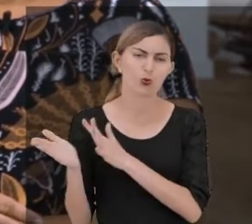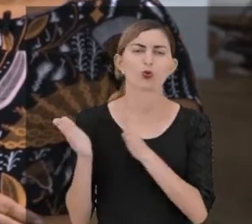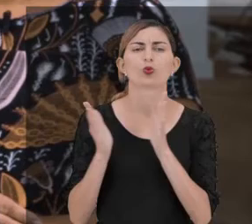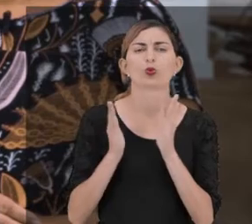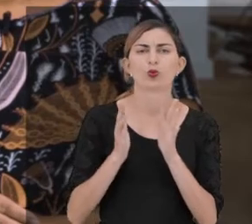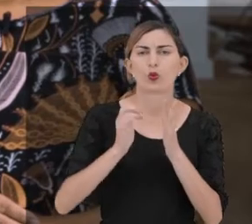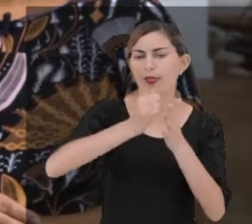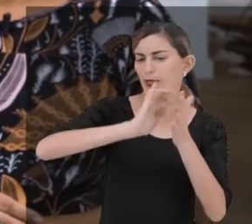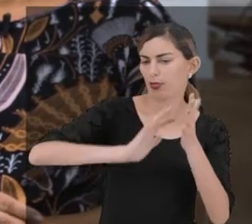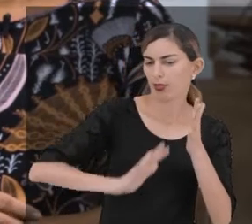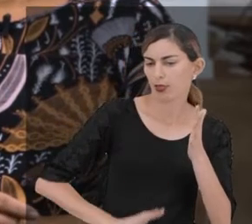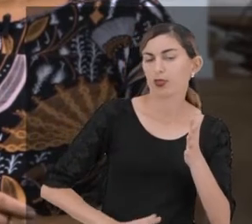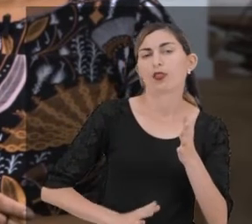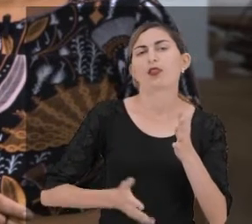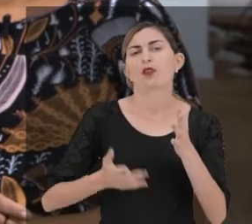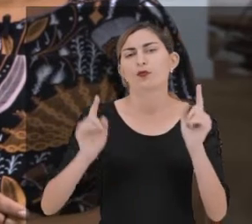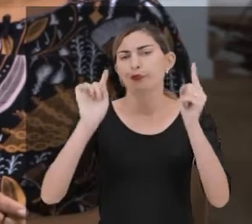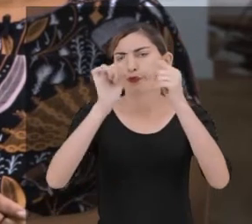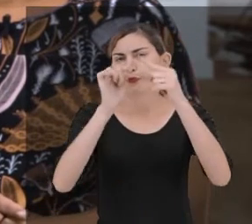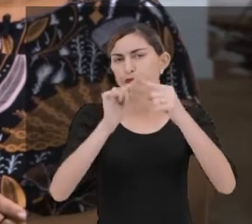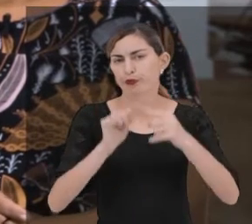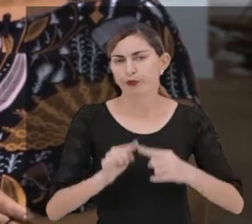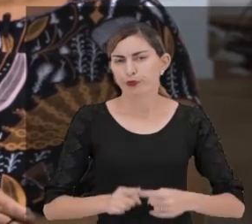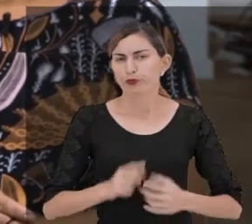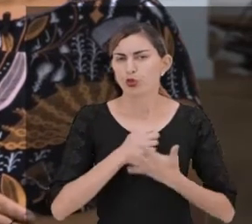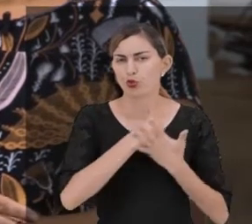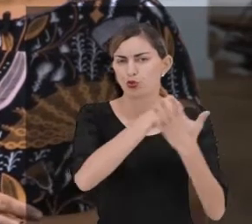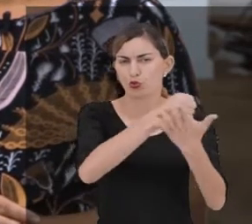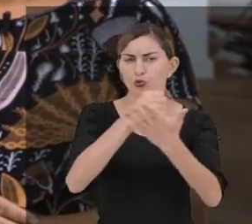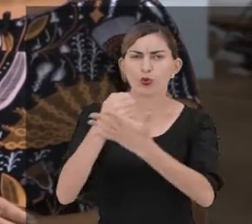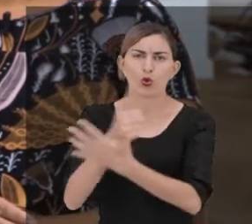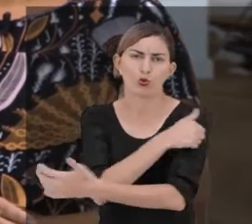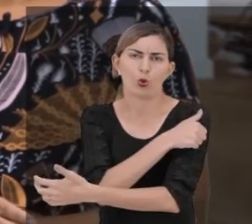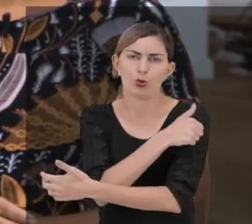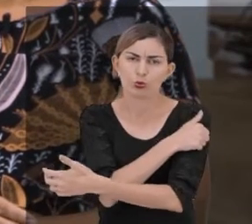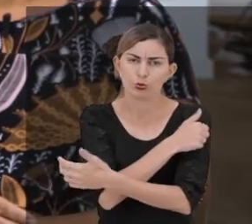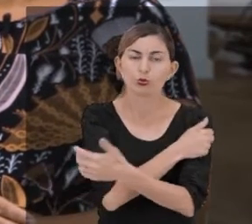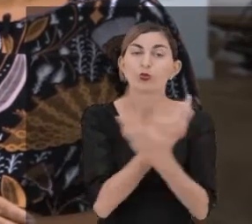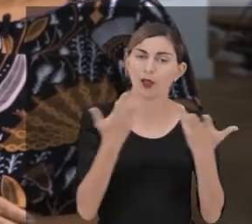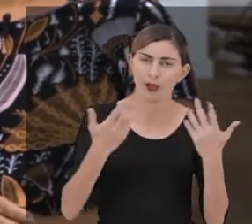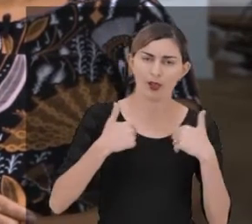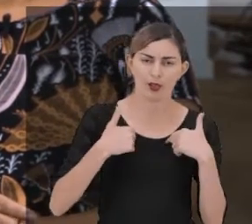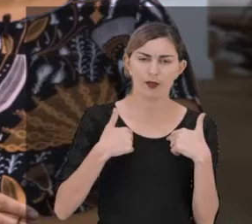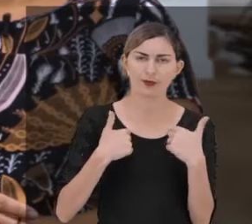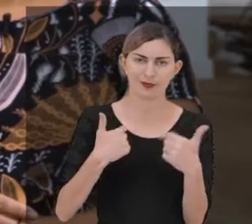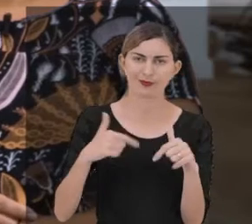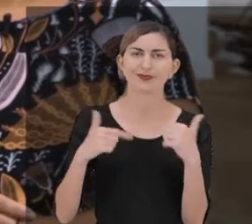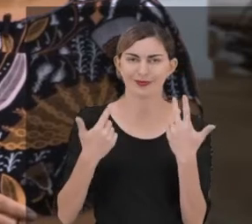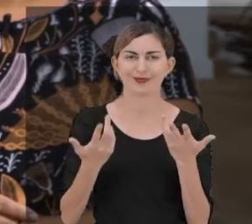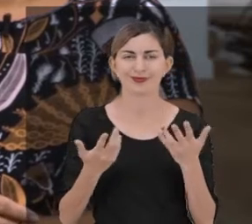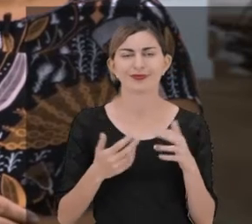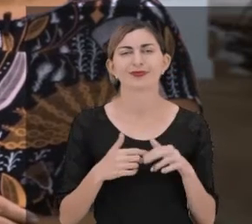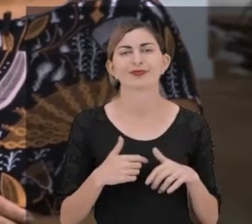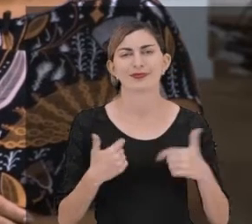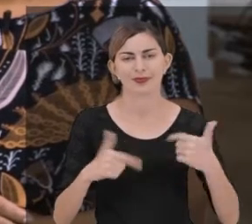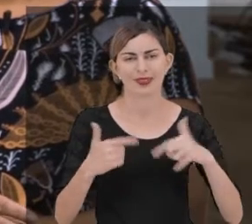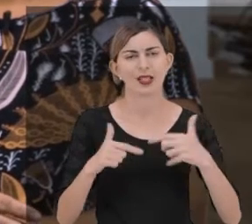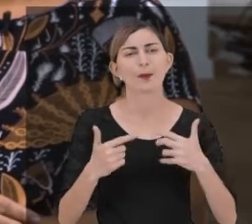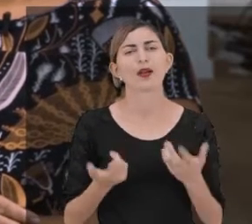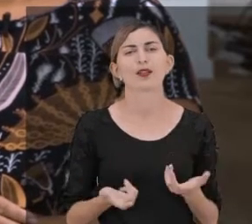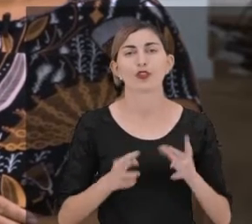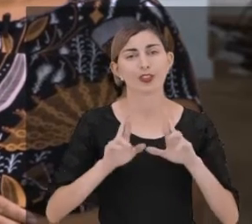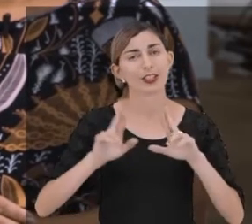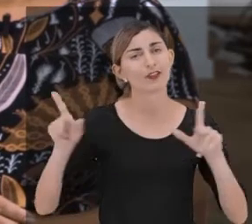organização de tarefas relacionadas ao suporte ao aluno. Essas são as nossas funções, né?